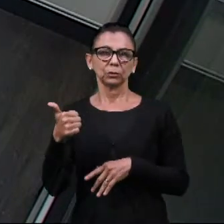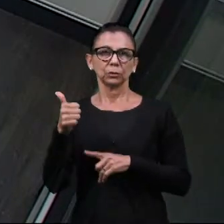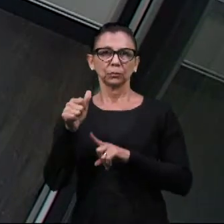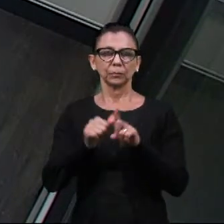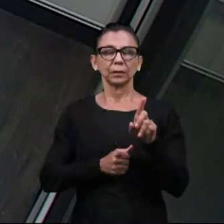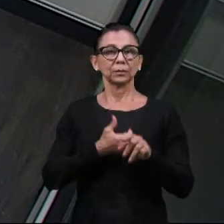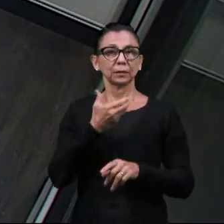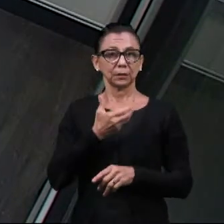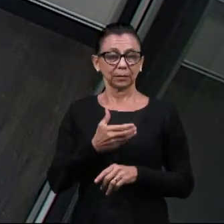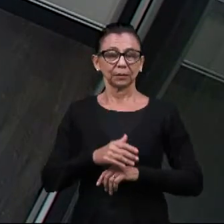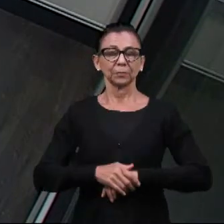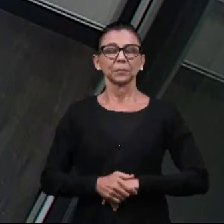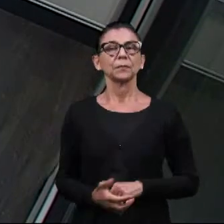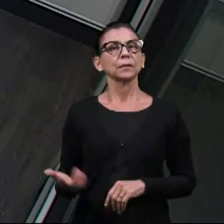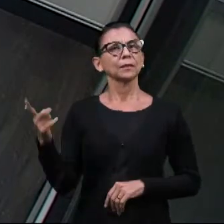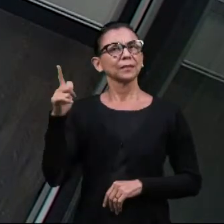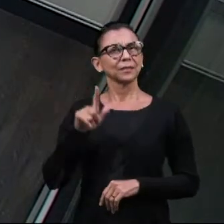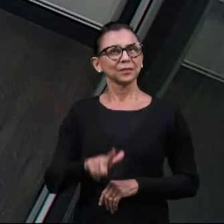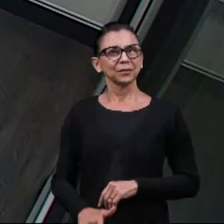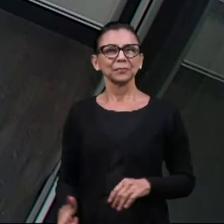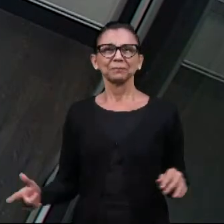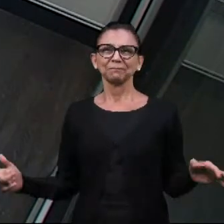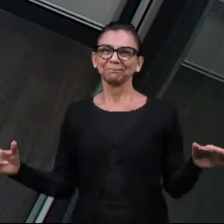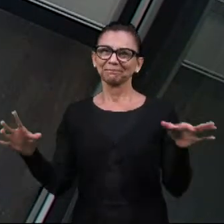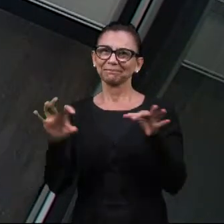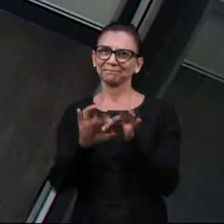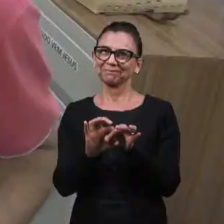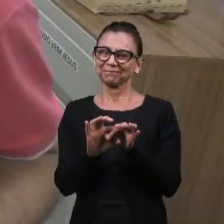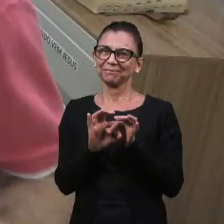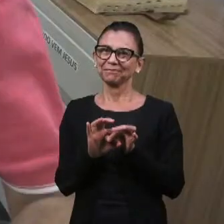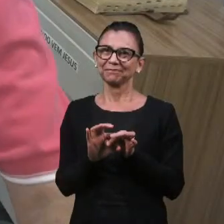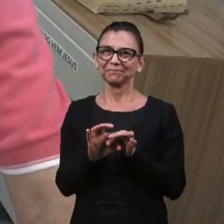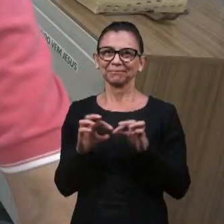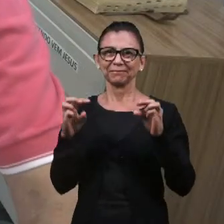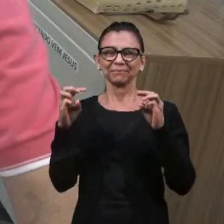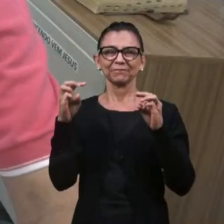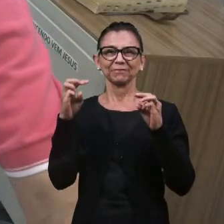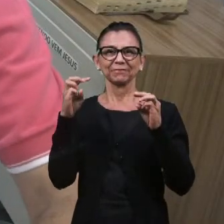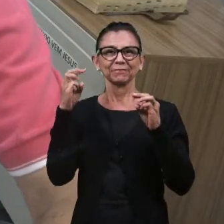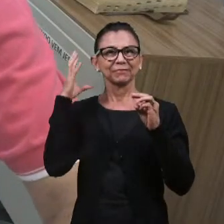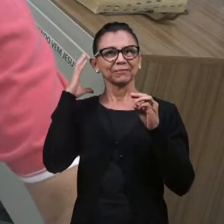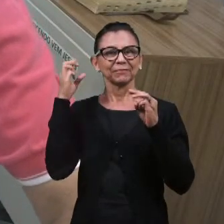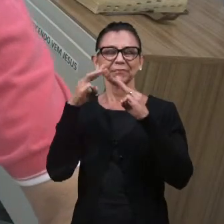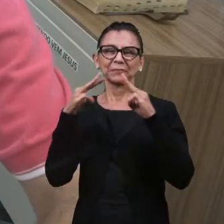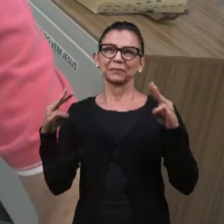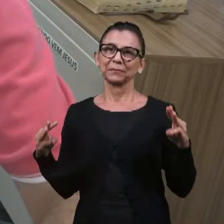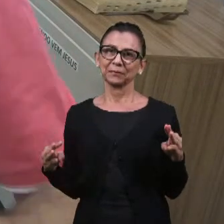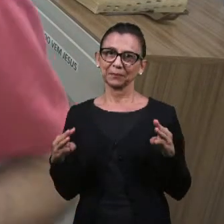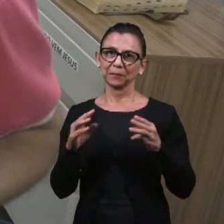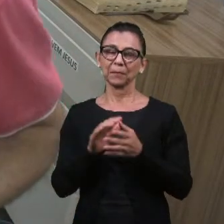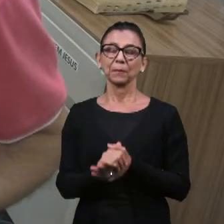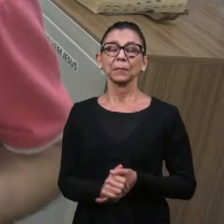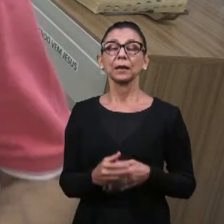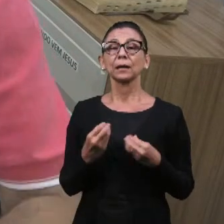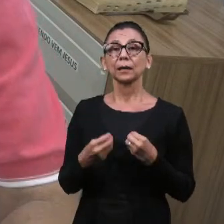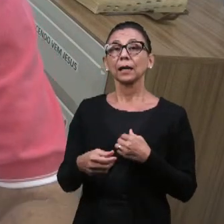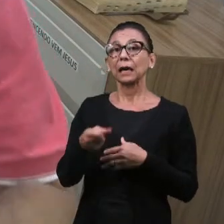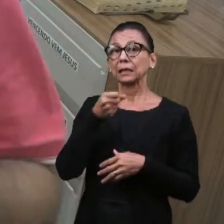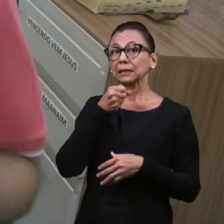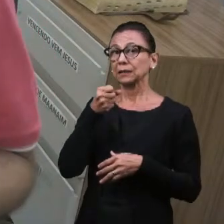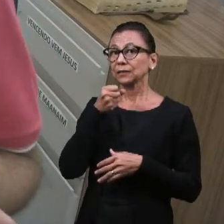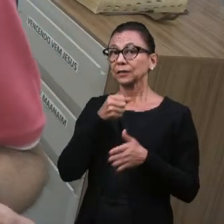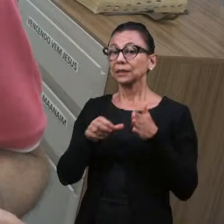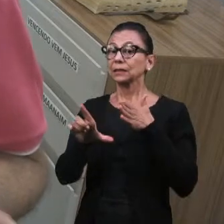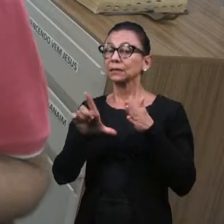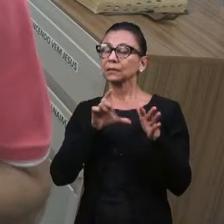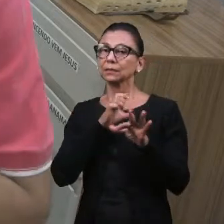Estamos mais uma vez unidos e reunidos aqui na Rádio Manaim nessa noite para o nosso pré-culto, que você já sabe, mas não